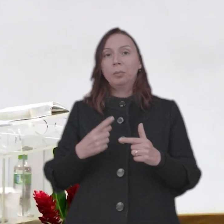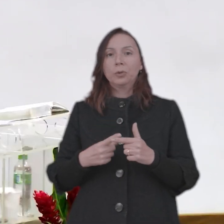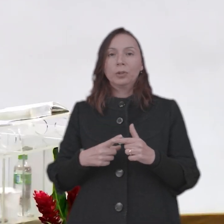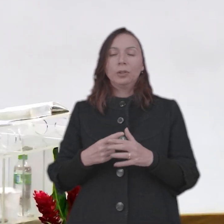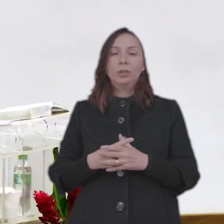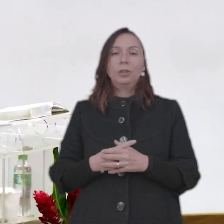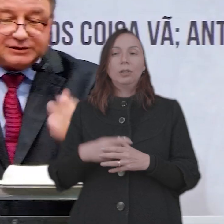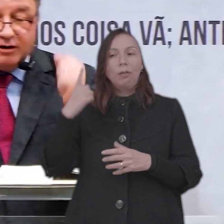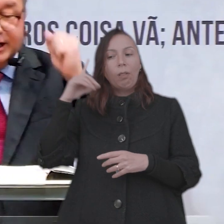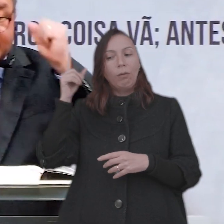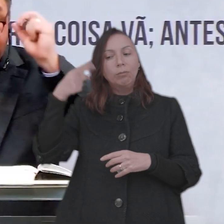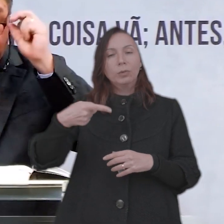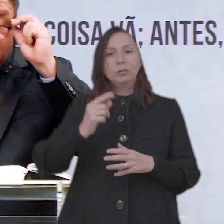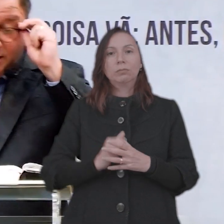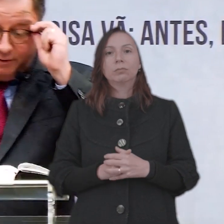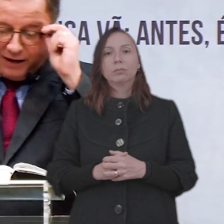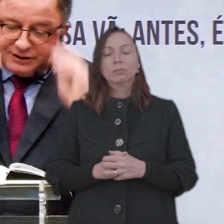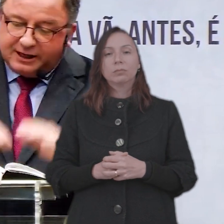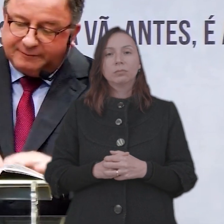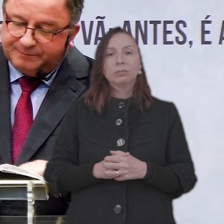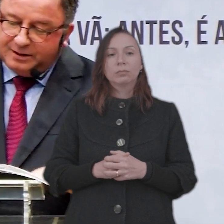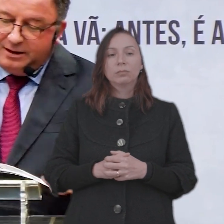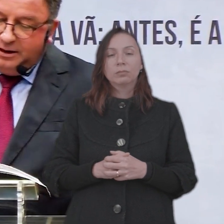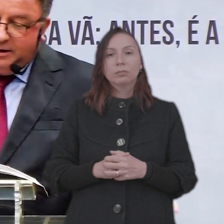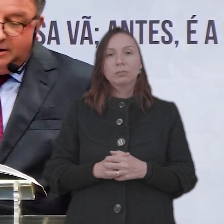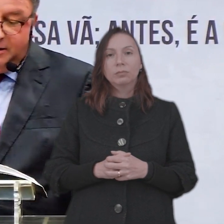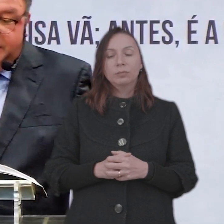quê? Porque Deus está ordenando aqui. Veja